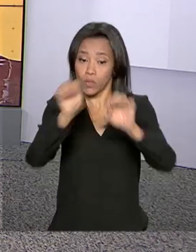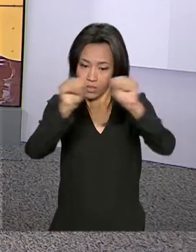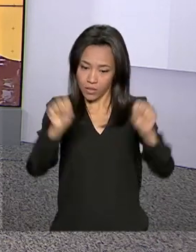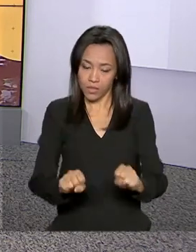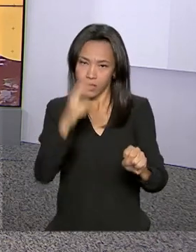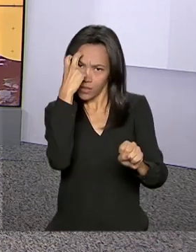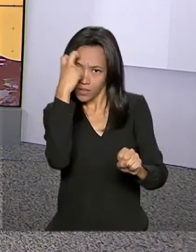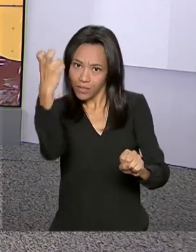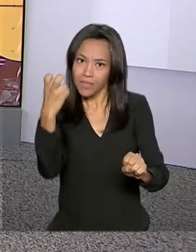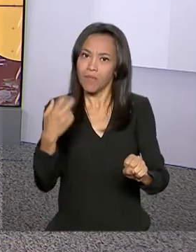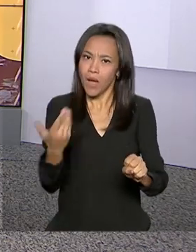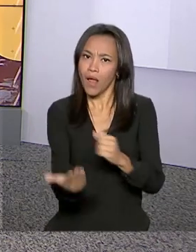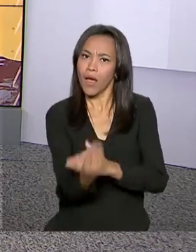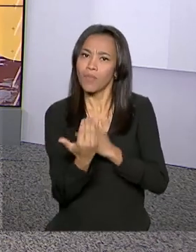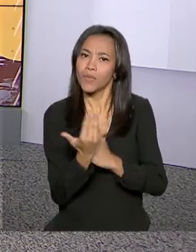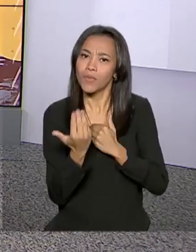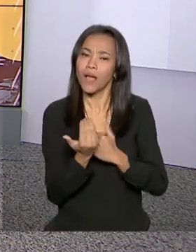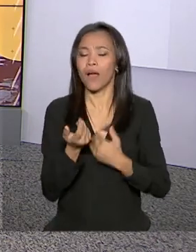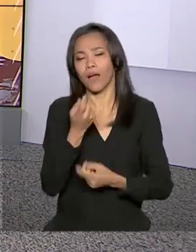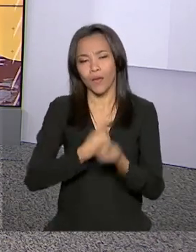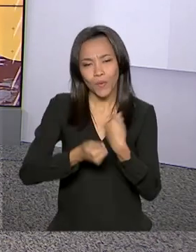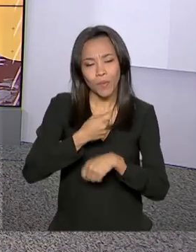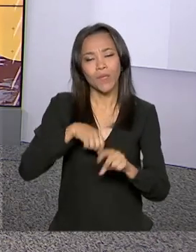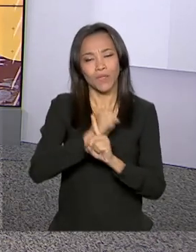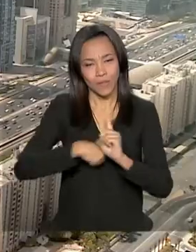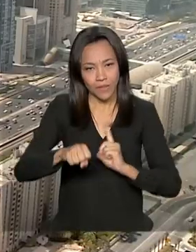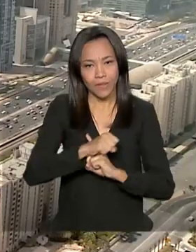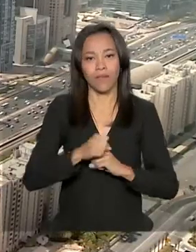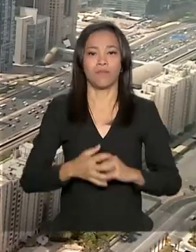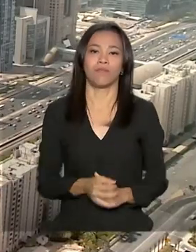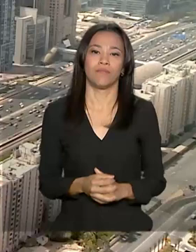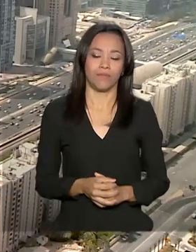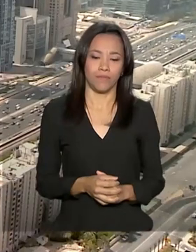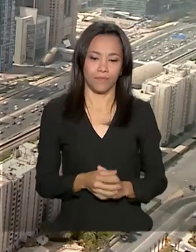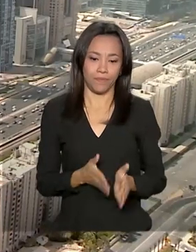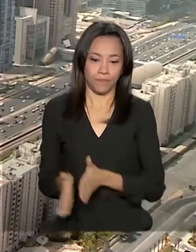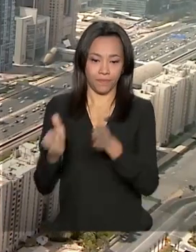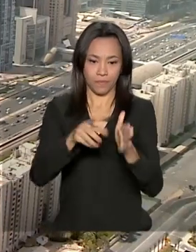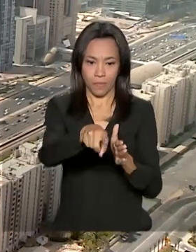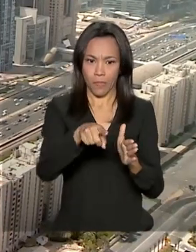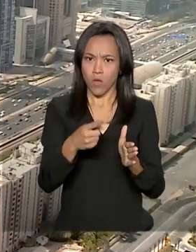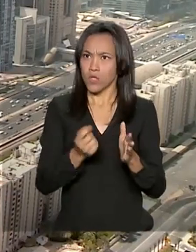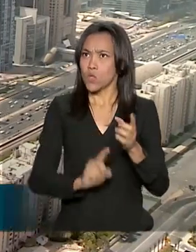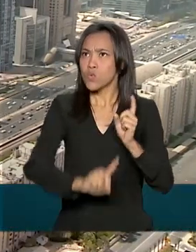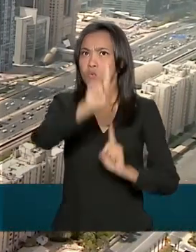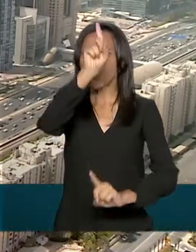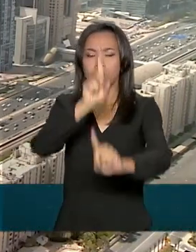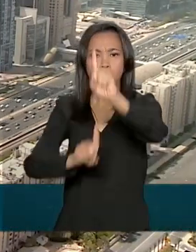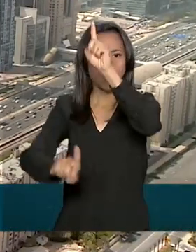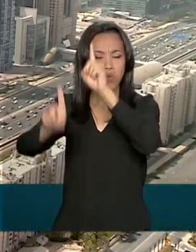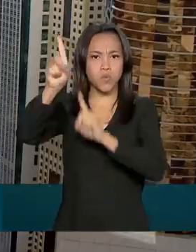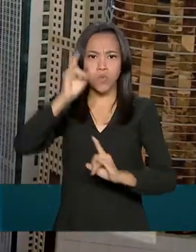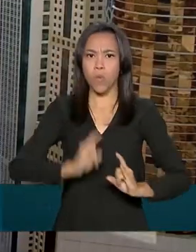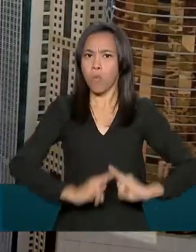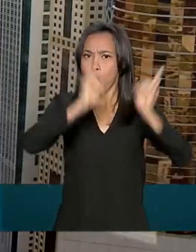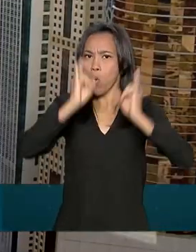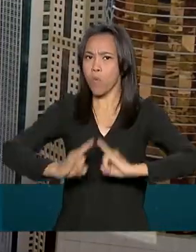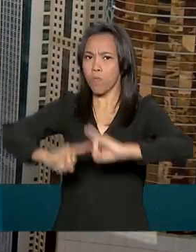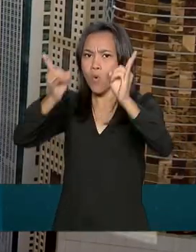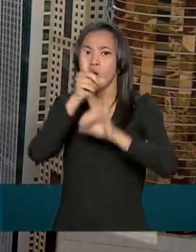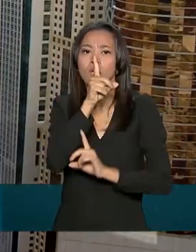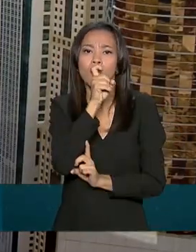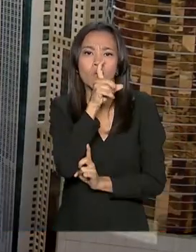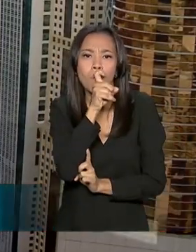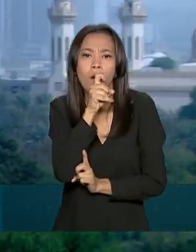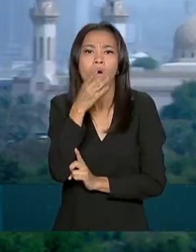desenvolvimento econômico e social arranha céus no centro de dubai serviram